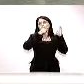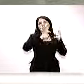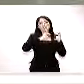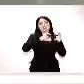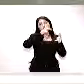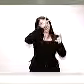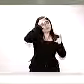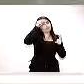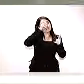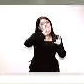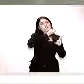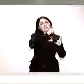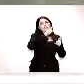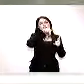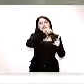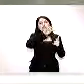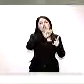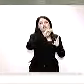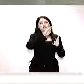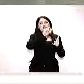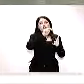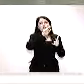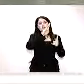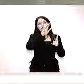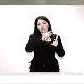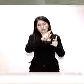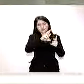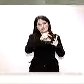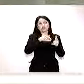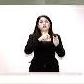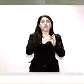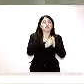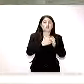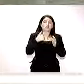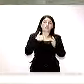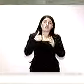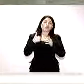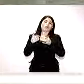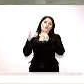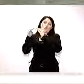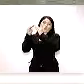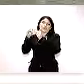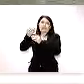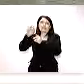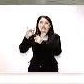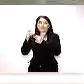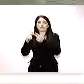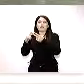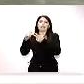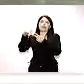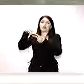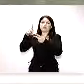Amparo à pesquisa eu acompanho quero acompanhar aqui os os órgãos da casa Já que as irregularidades são